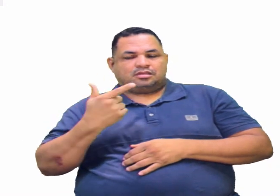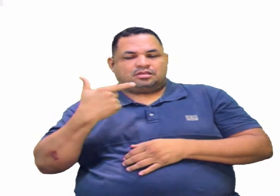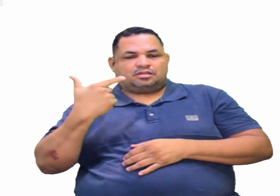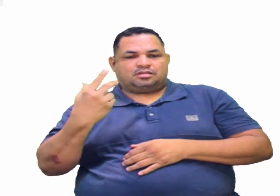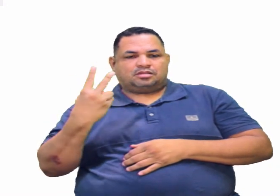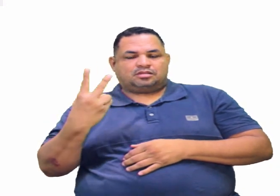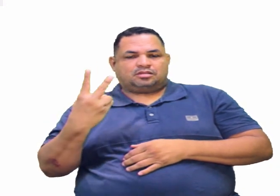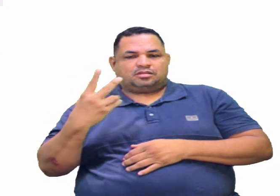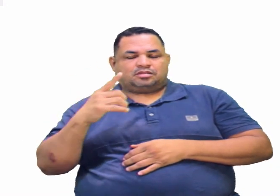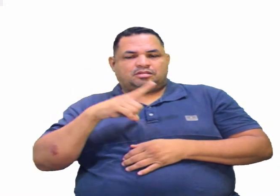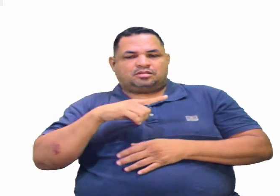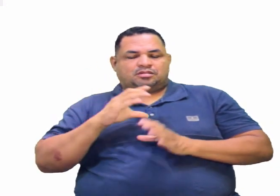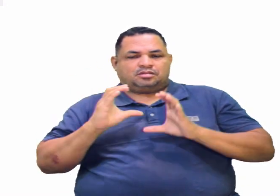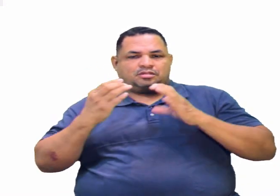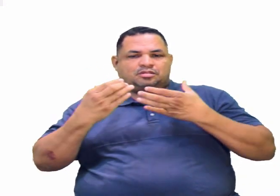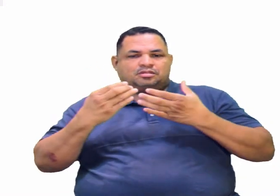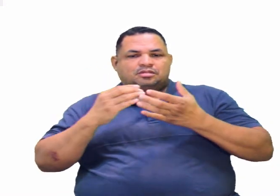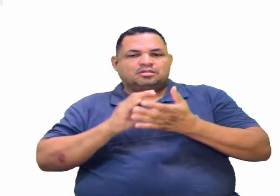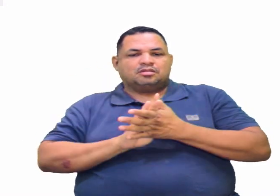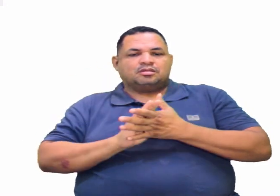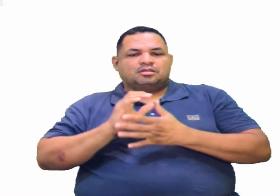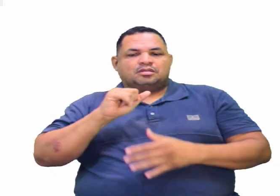grupo funcional das